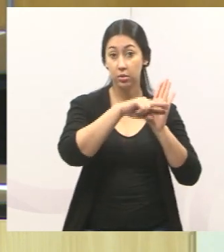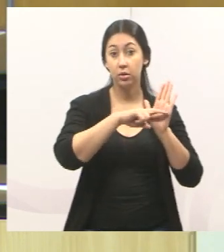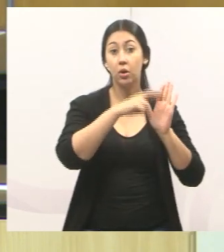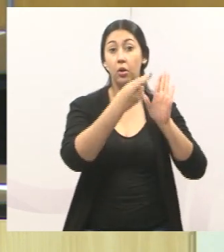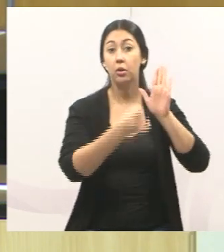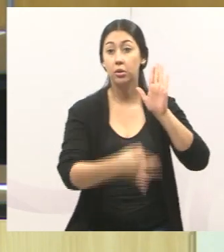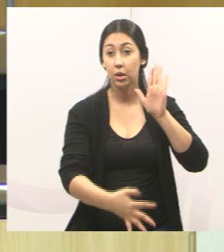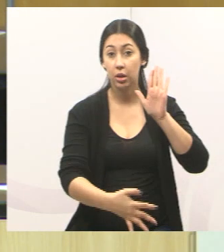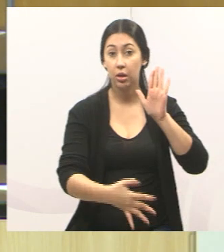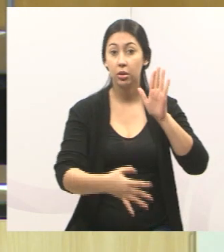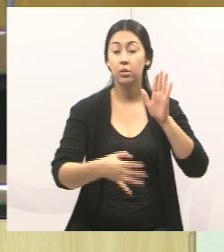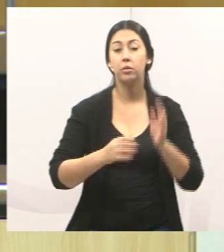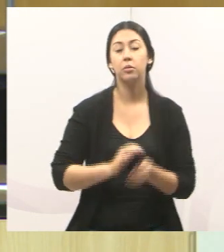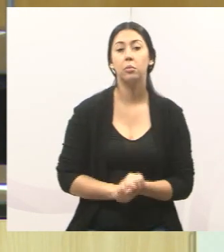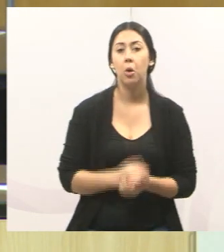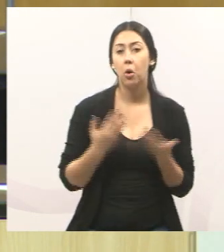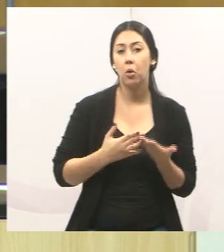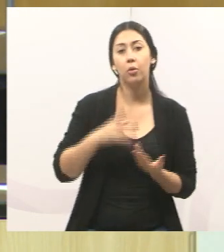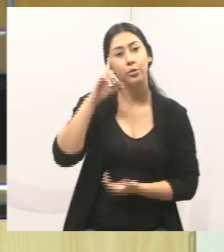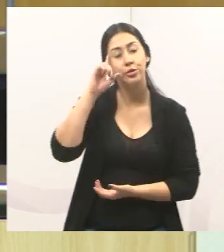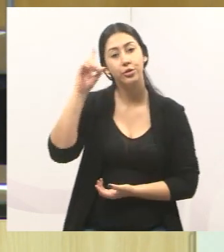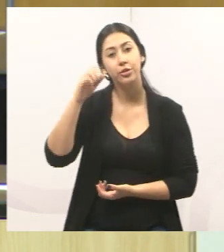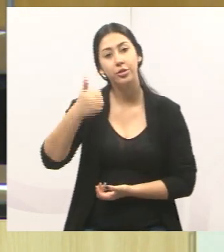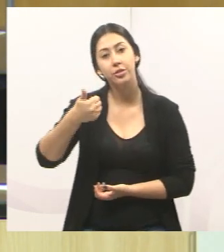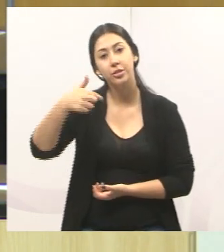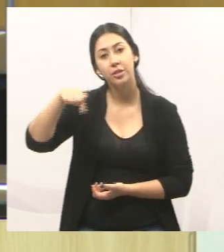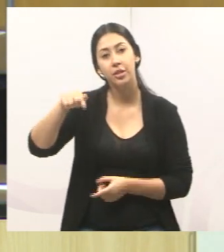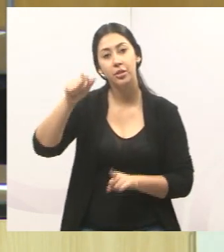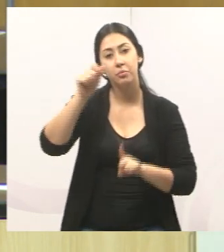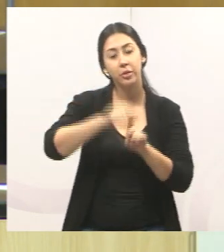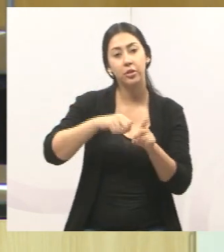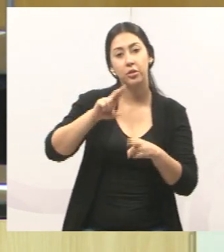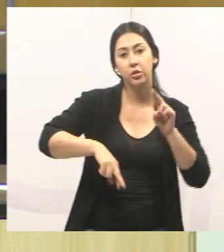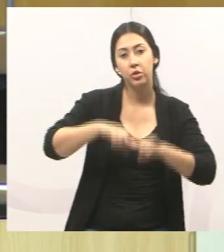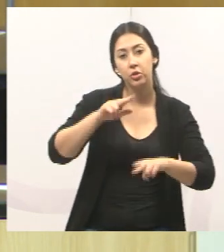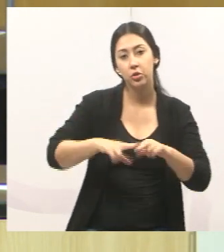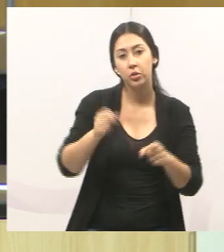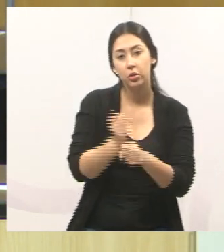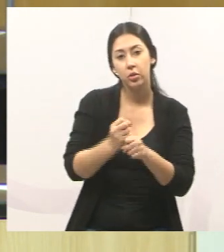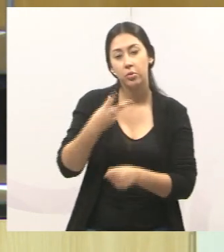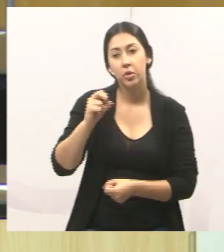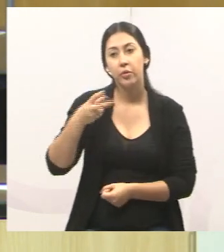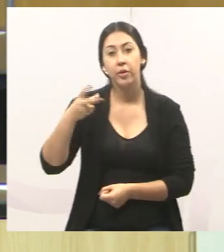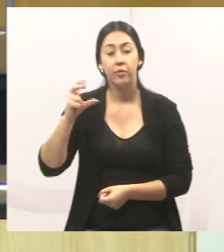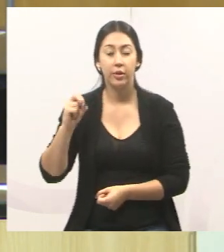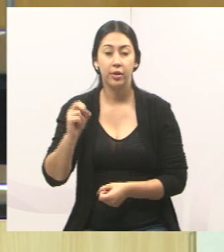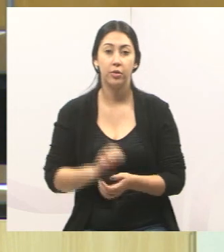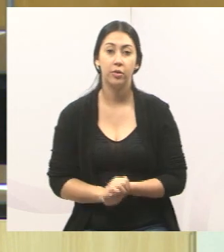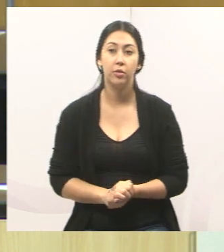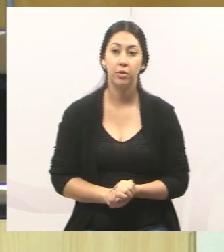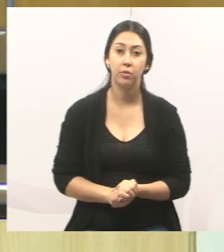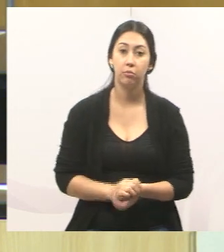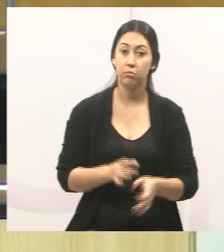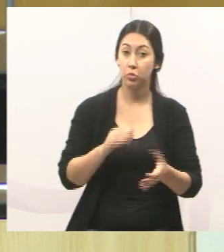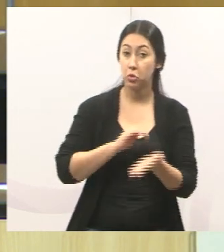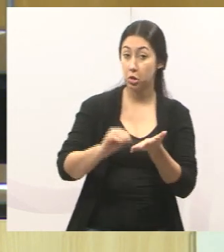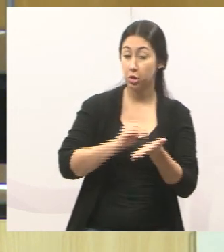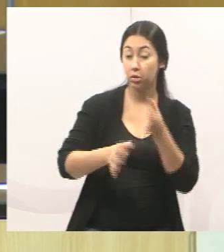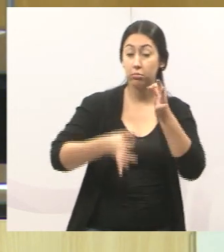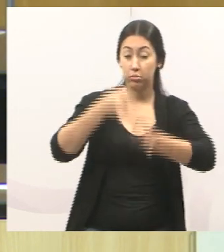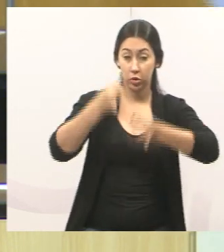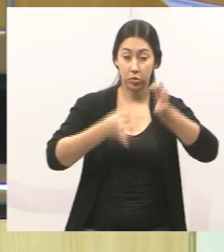subcensura, Jacareí, 17 de junho de 2020, Jorge Alfredo Céspedes Campos, secretário-diretor jurídico.